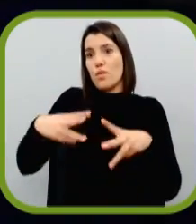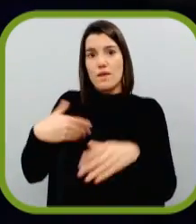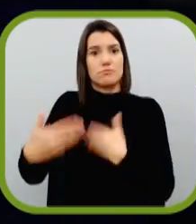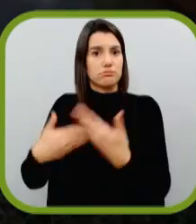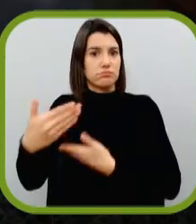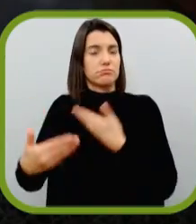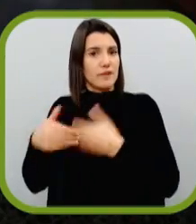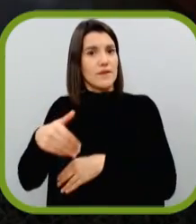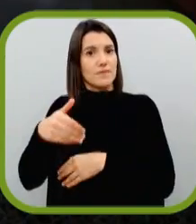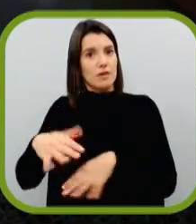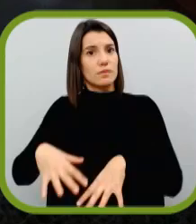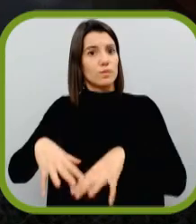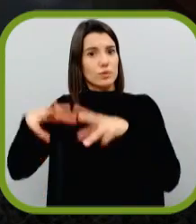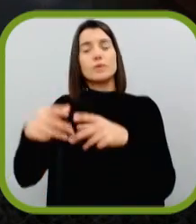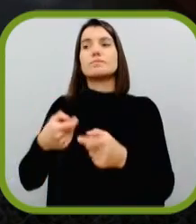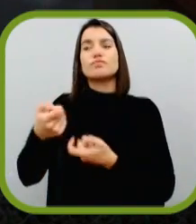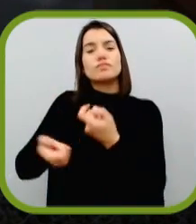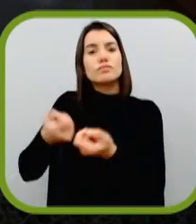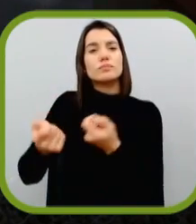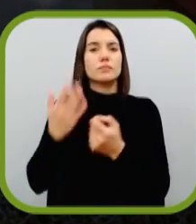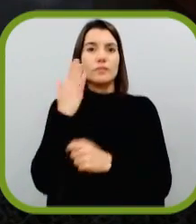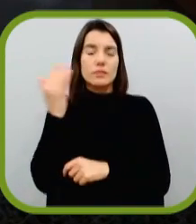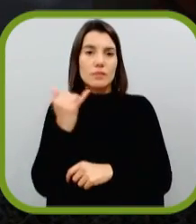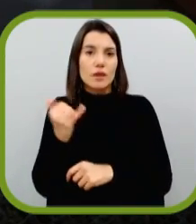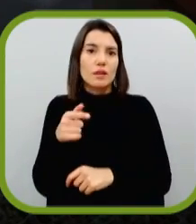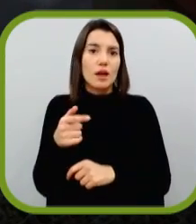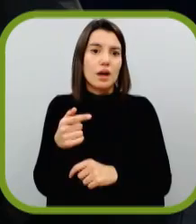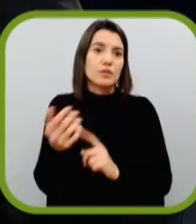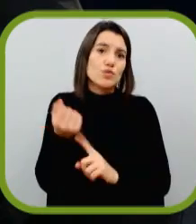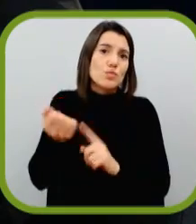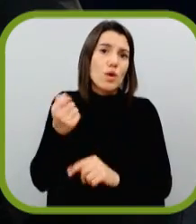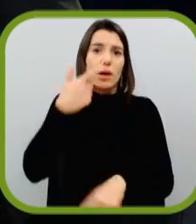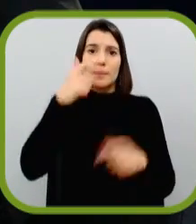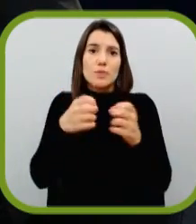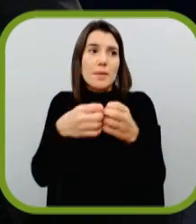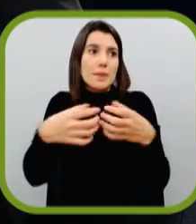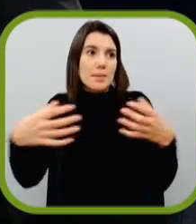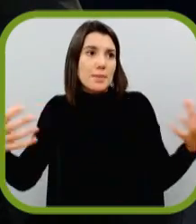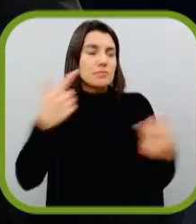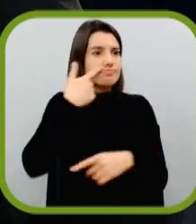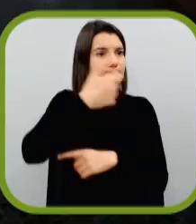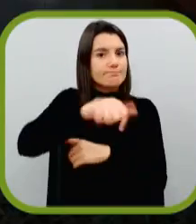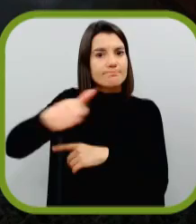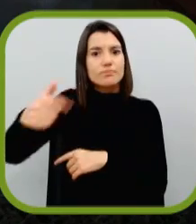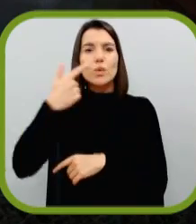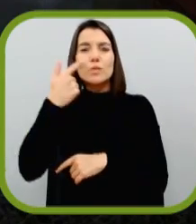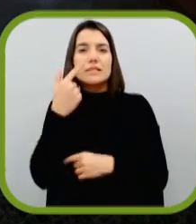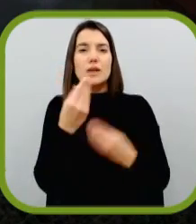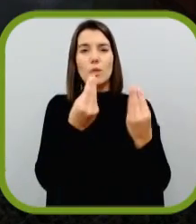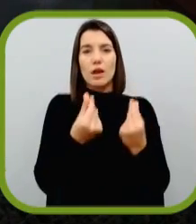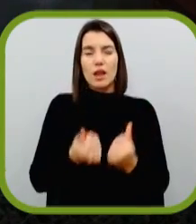vão evoluindo, acima de tudo, vão evoluindo, procurando alcançar mais pessoas, conhecer as